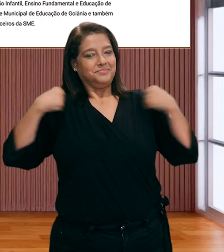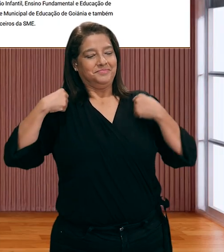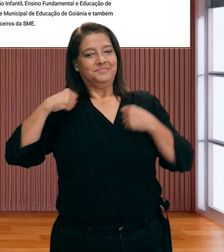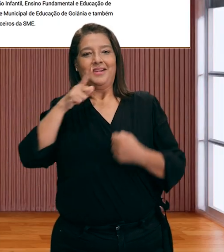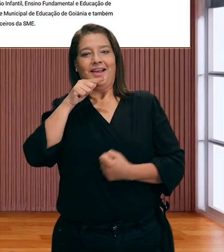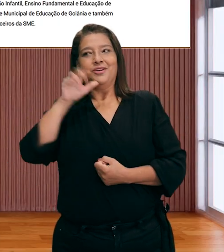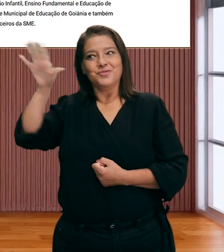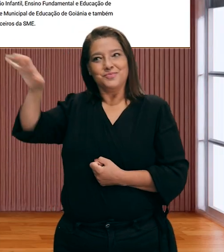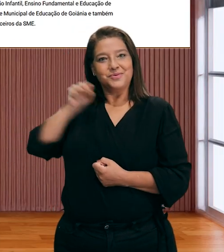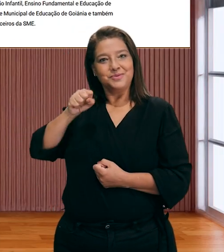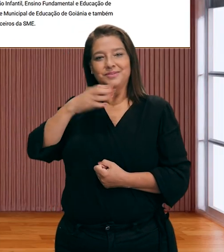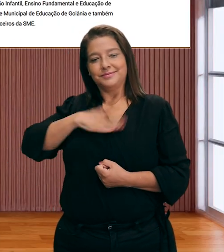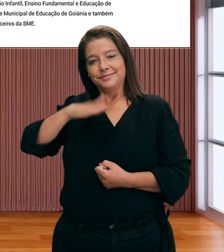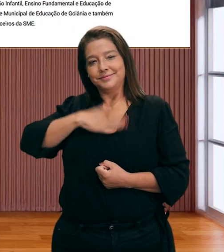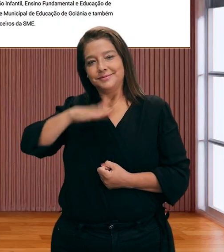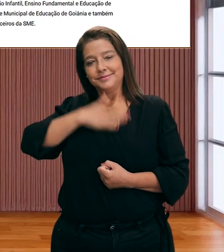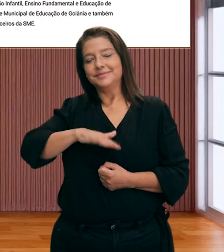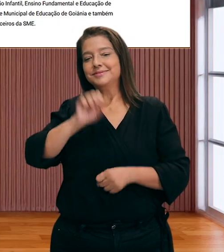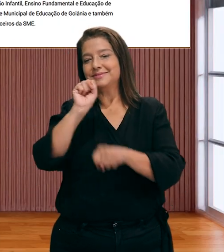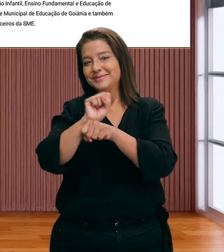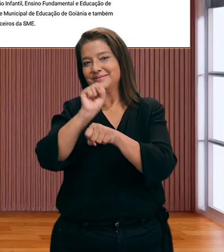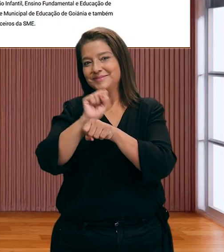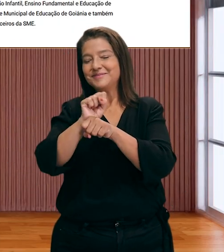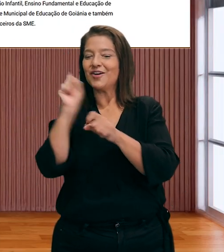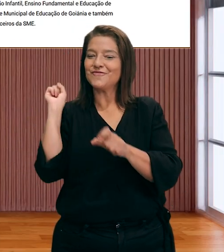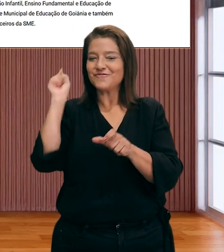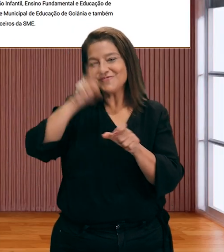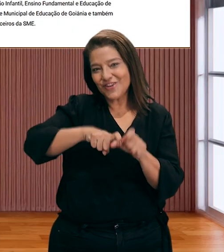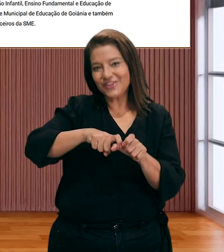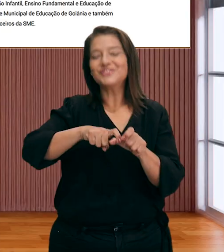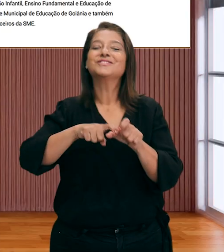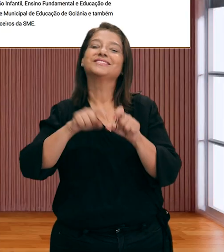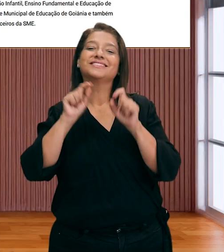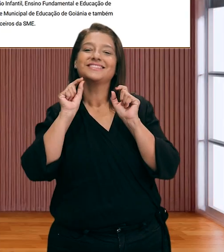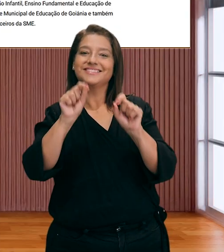e pegar uma água? Daqui um pouquinho a